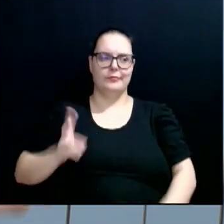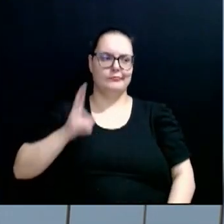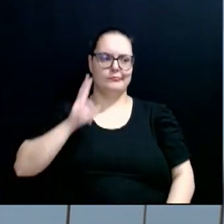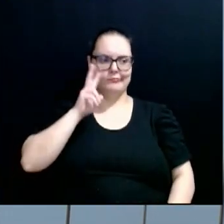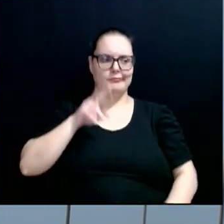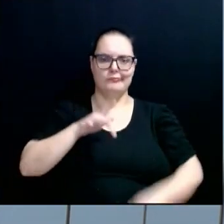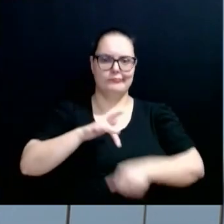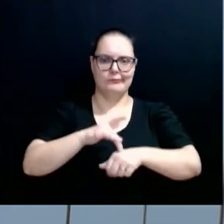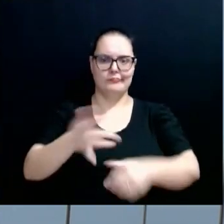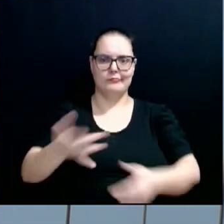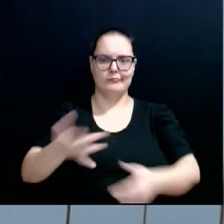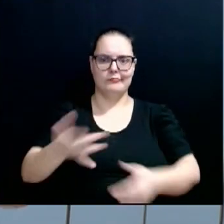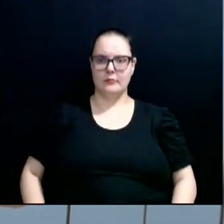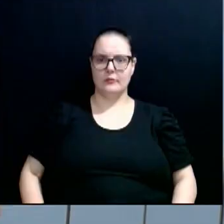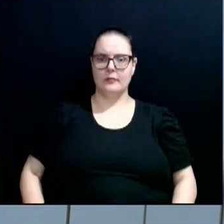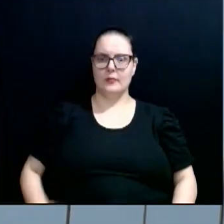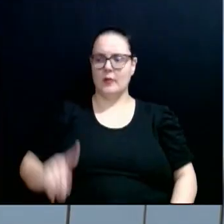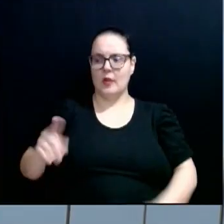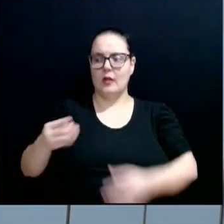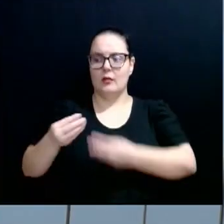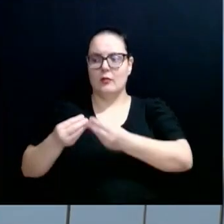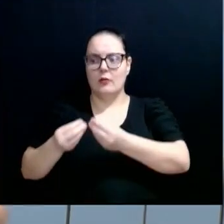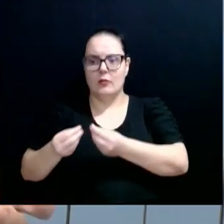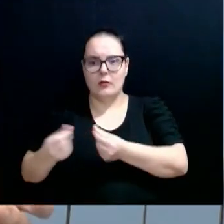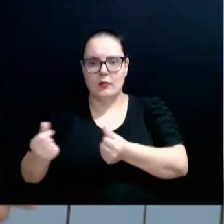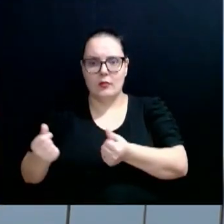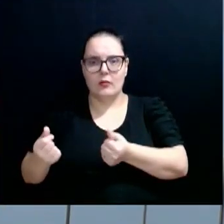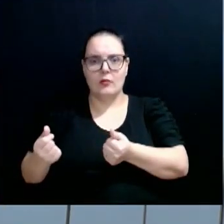é perecível perder o prazo de validade.